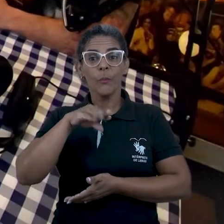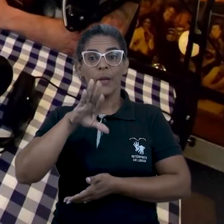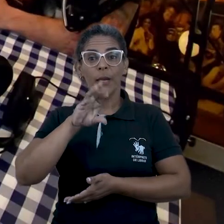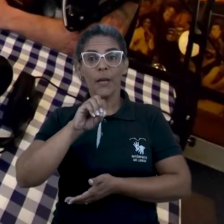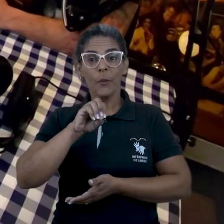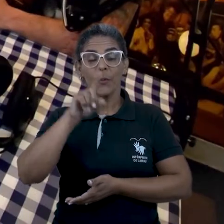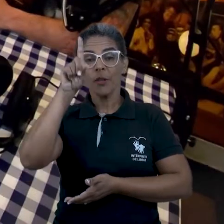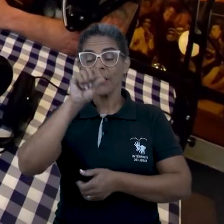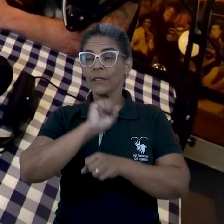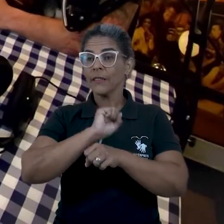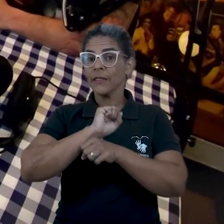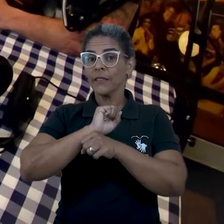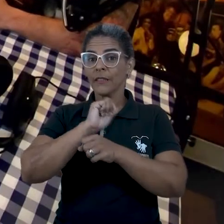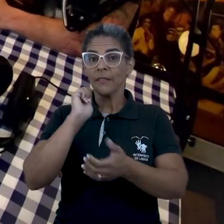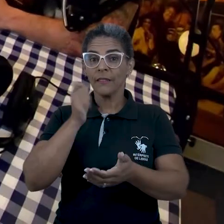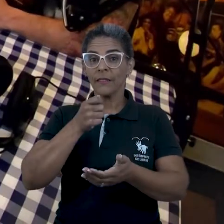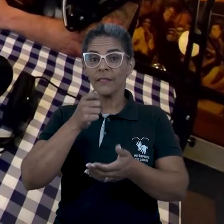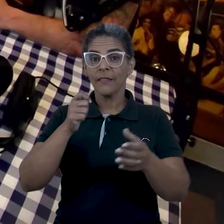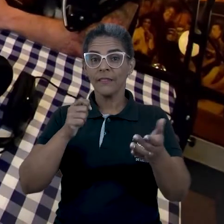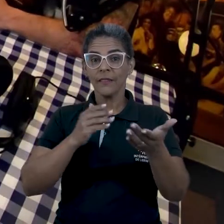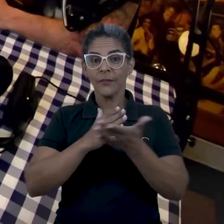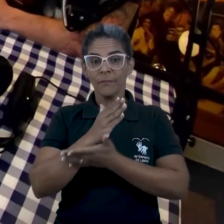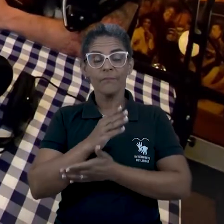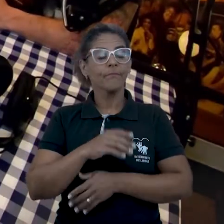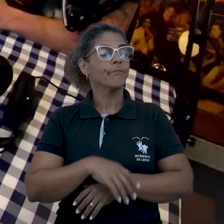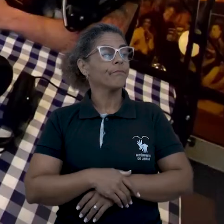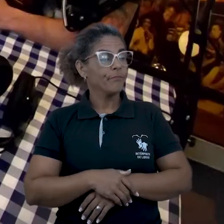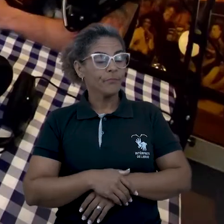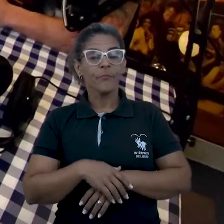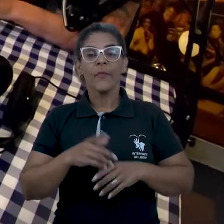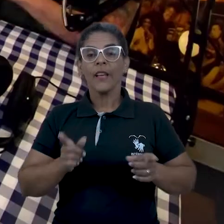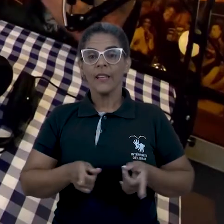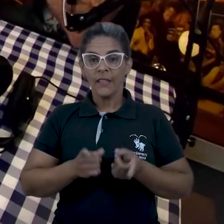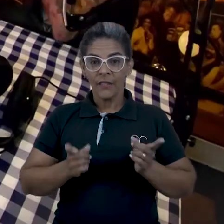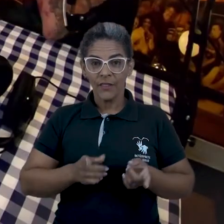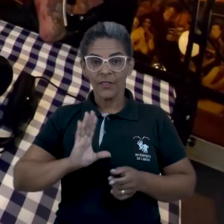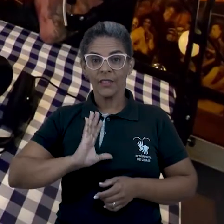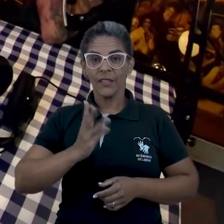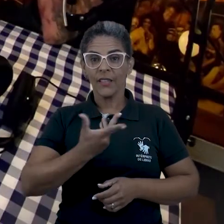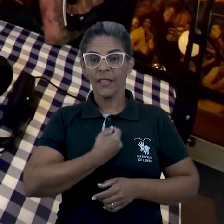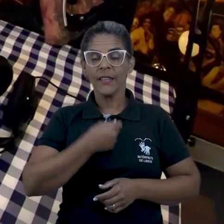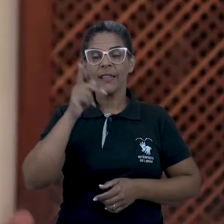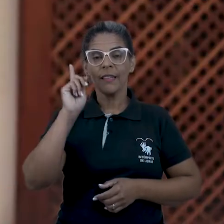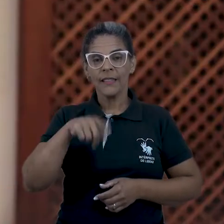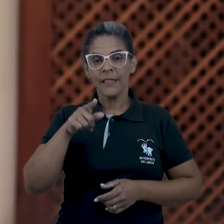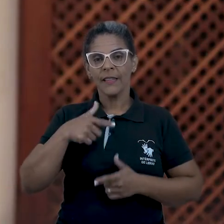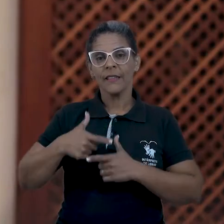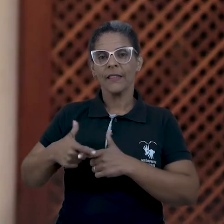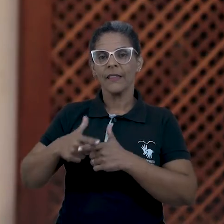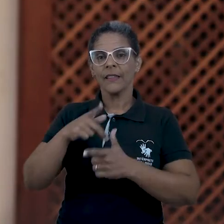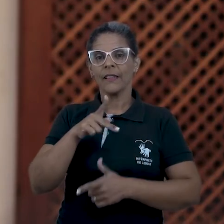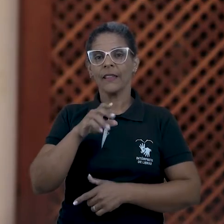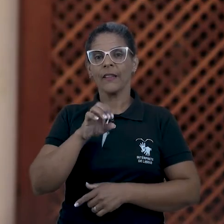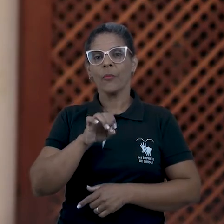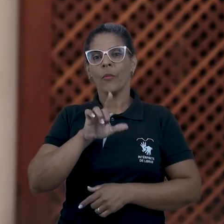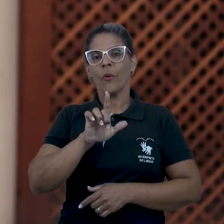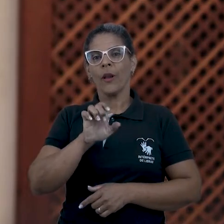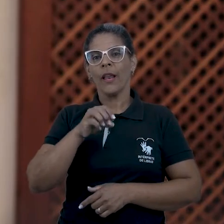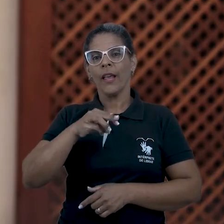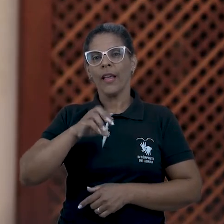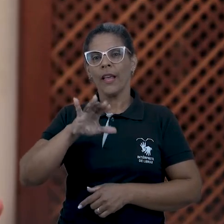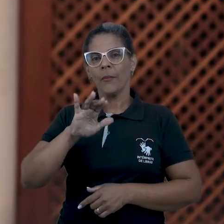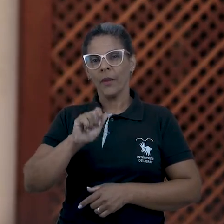ao tema as travestis e transexuais sempre são ainda alvo de uma polêmica né que eu acho que vai se